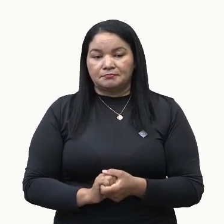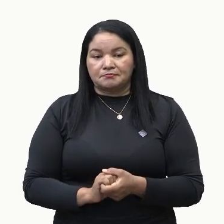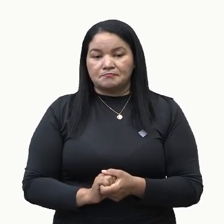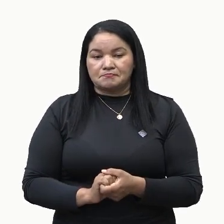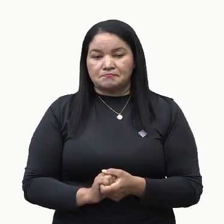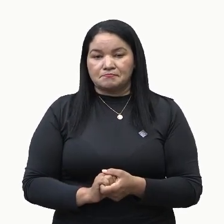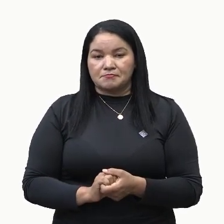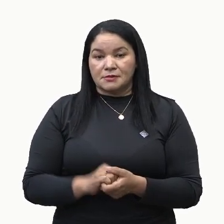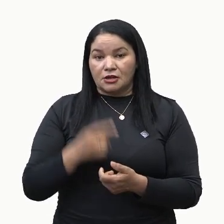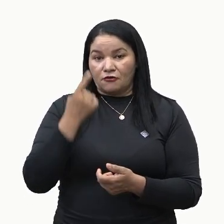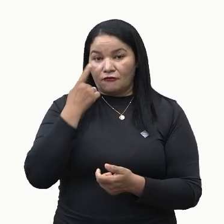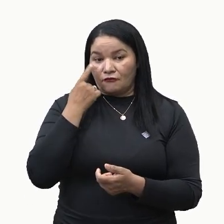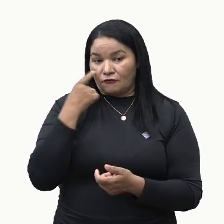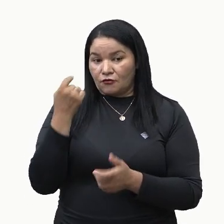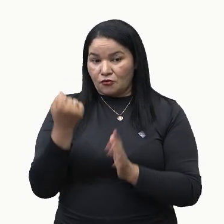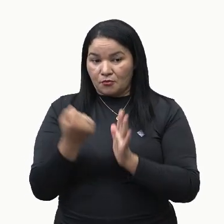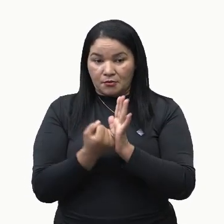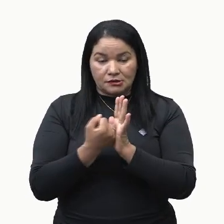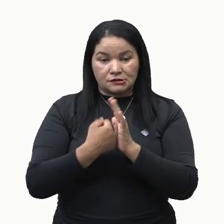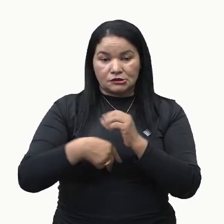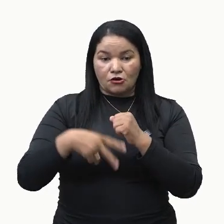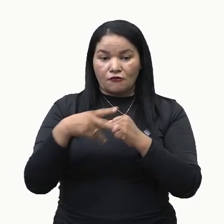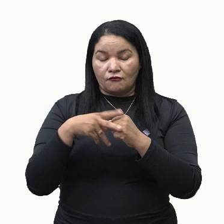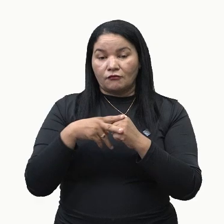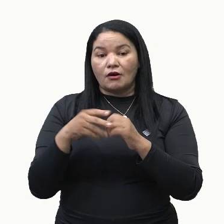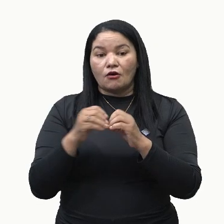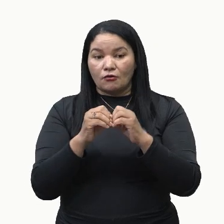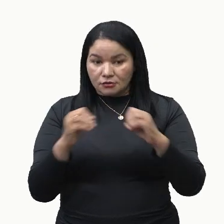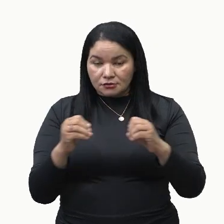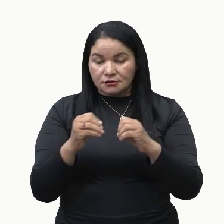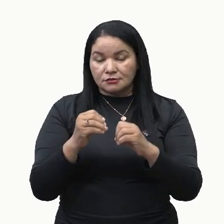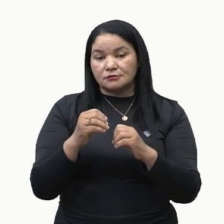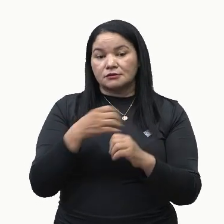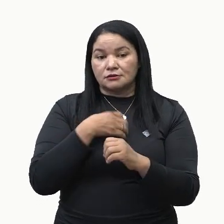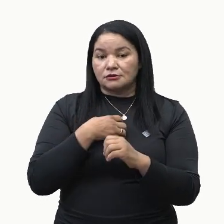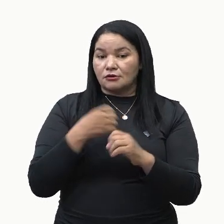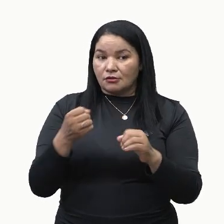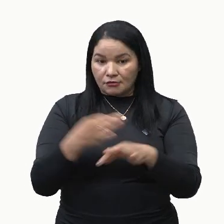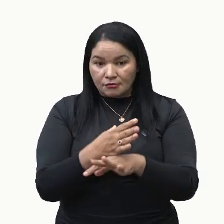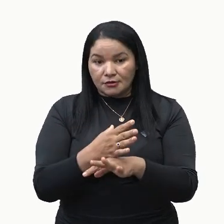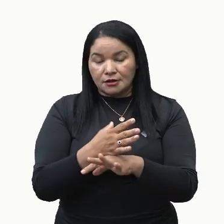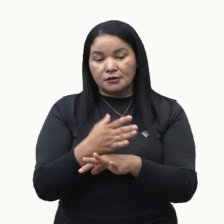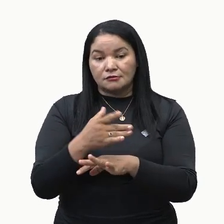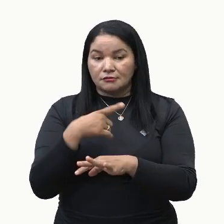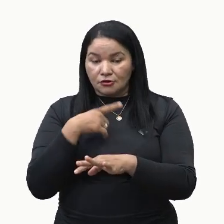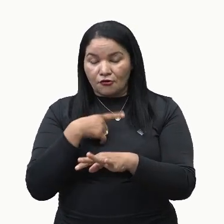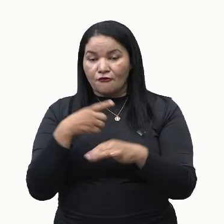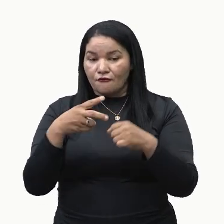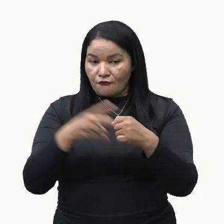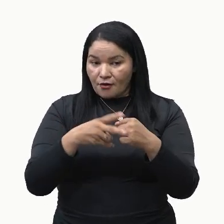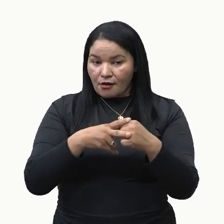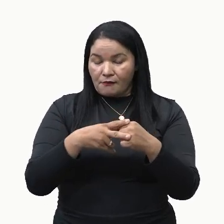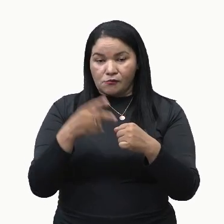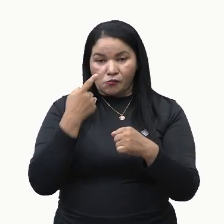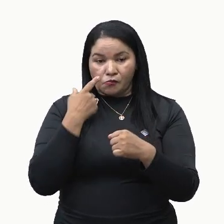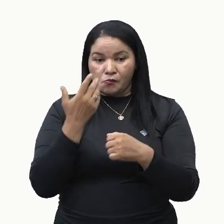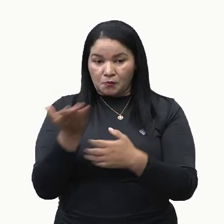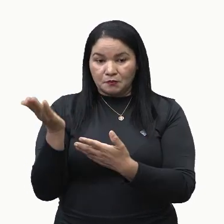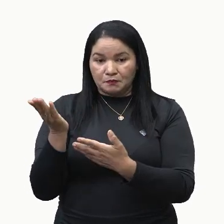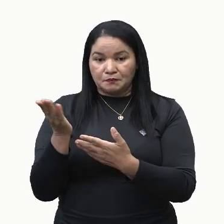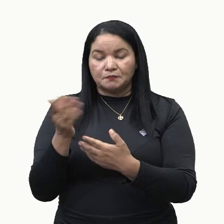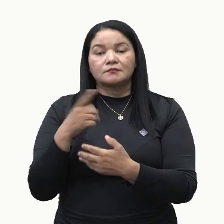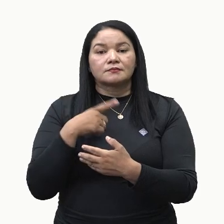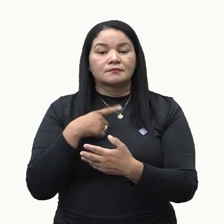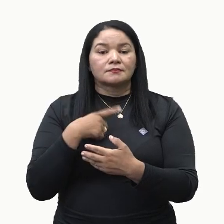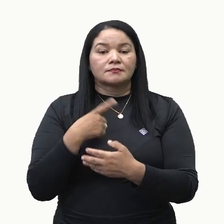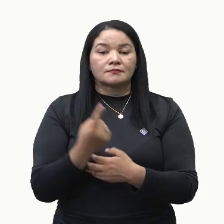Muito bem, temos aí uma oração, tem um sentido completo, temos um verbo. Então, temos uma